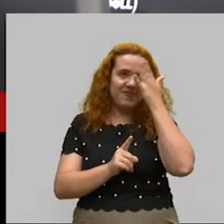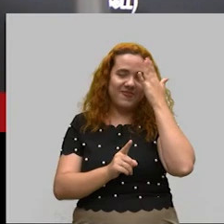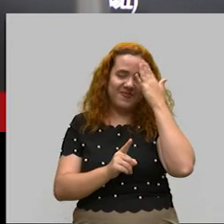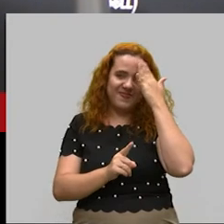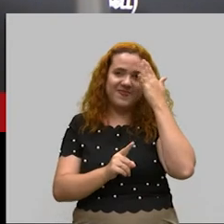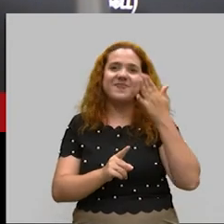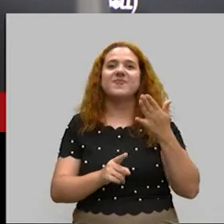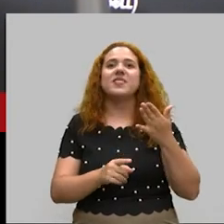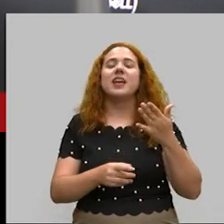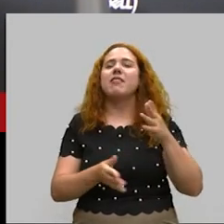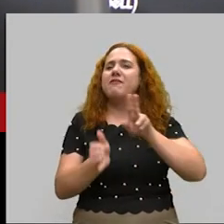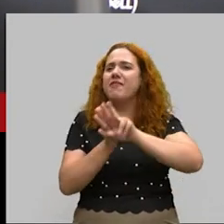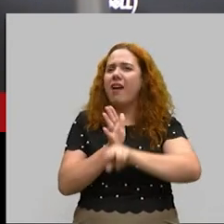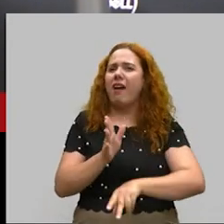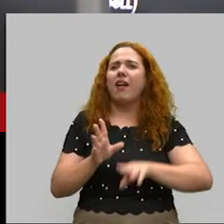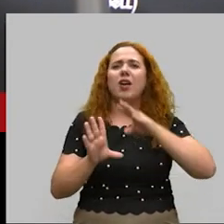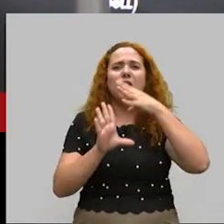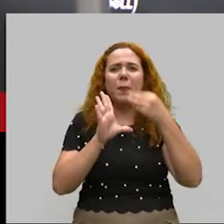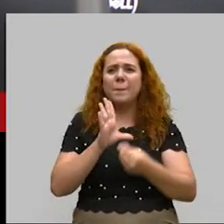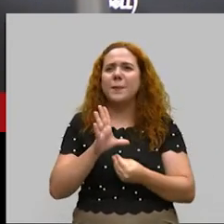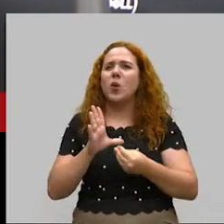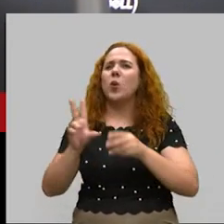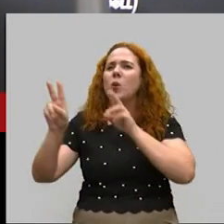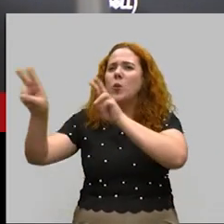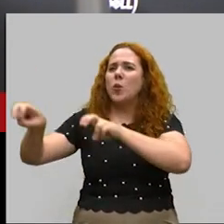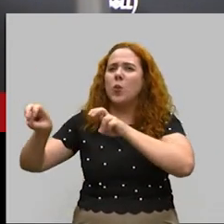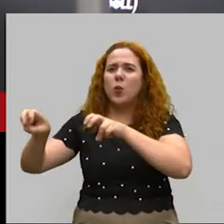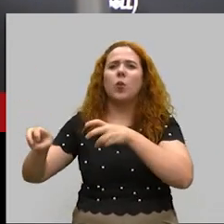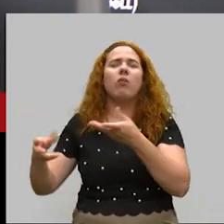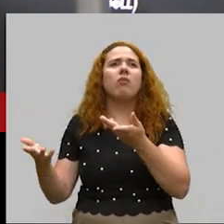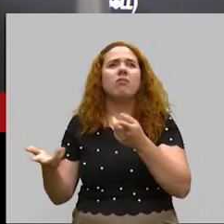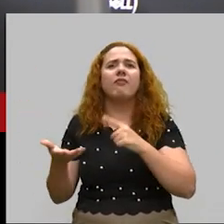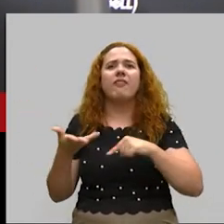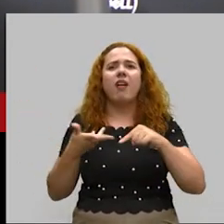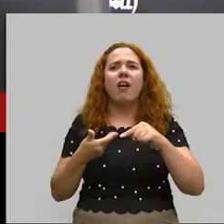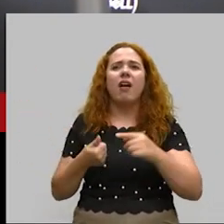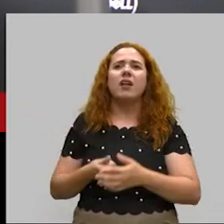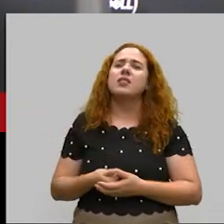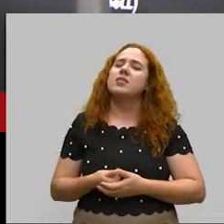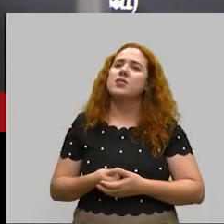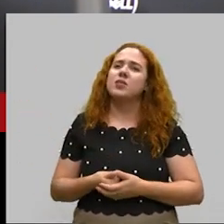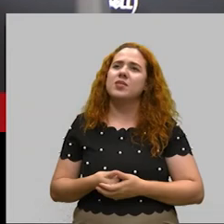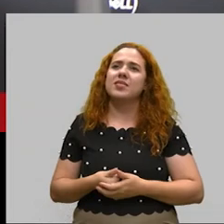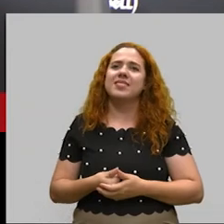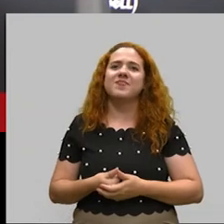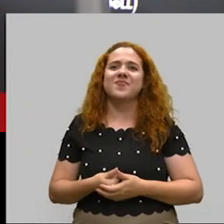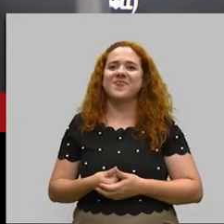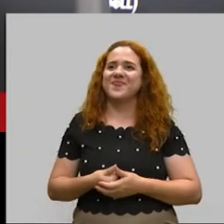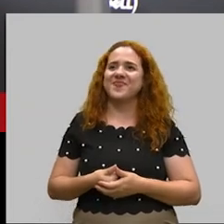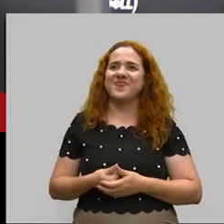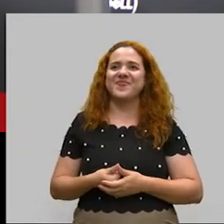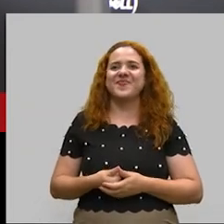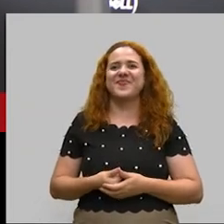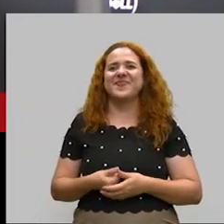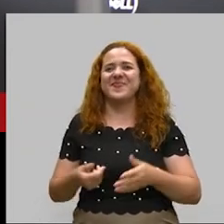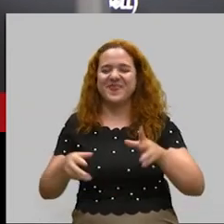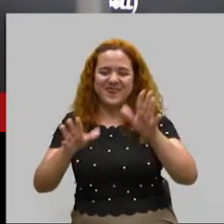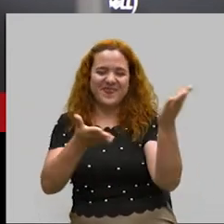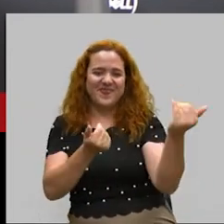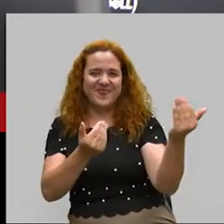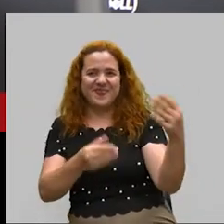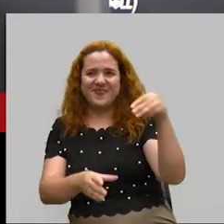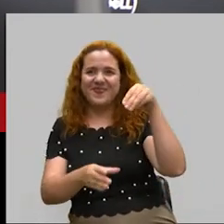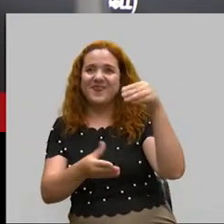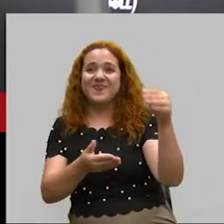Ecologia os povos colombes saberes né não tem como a gente trazer também né os jovens da comunidade para dentro de